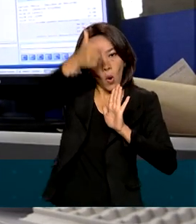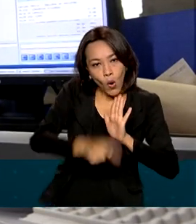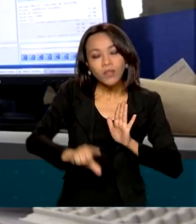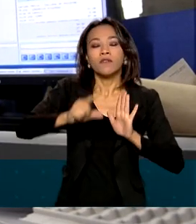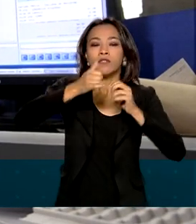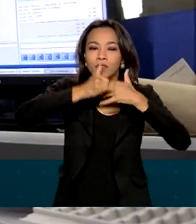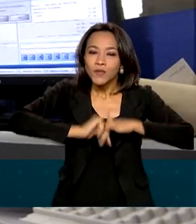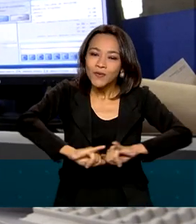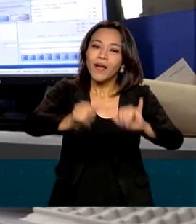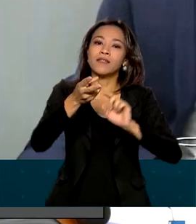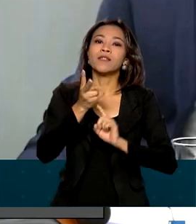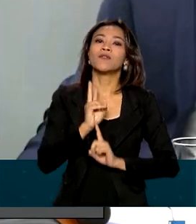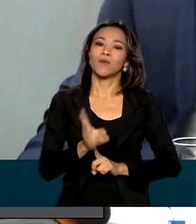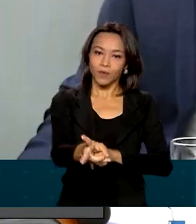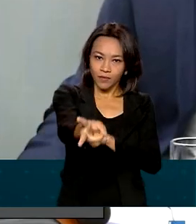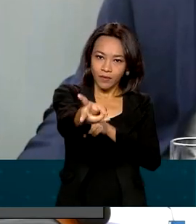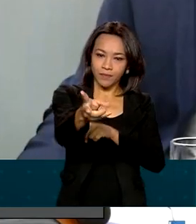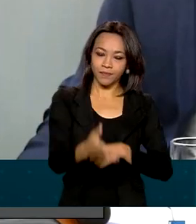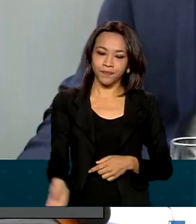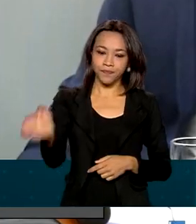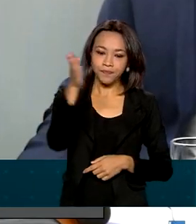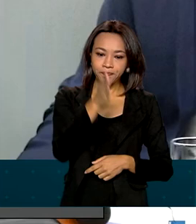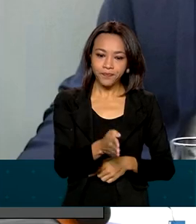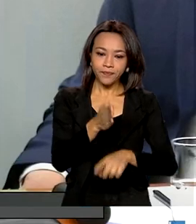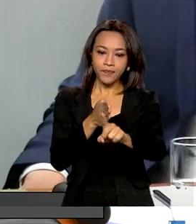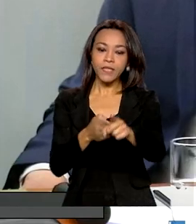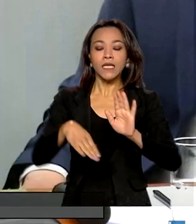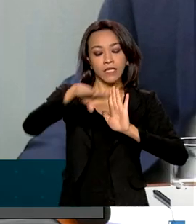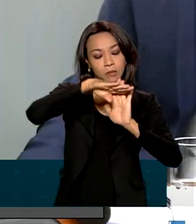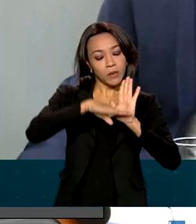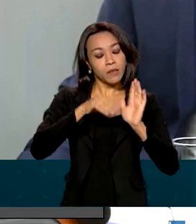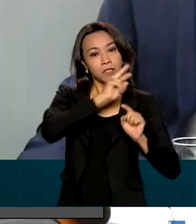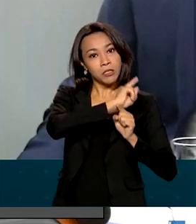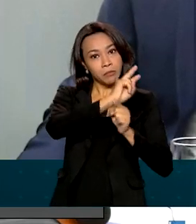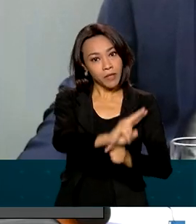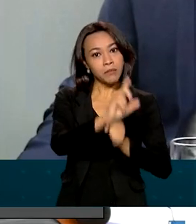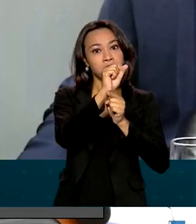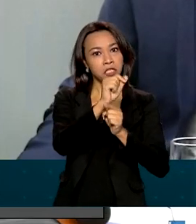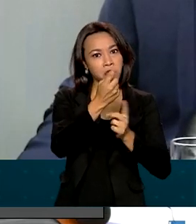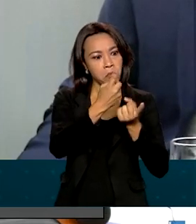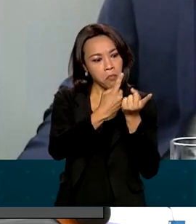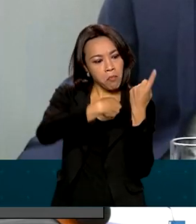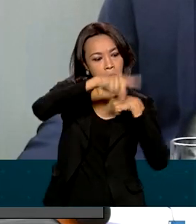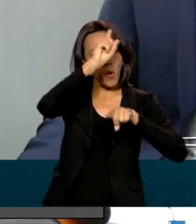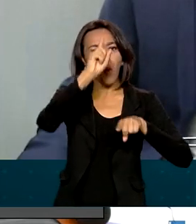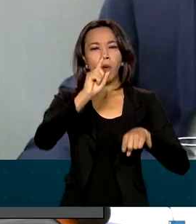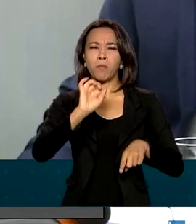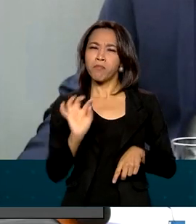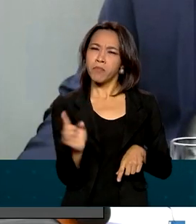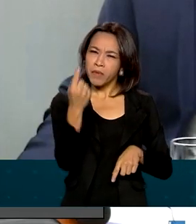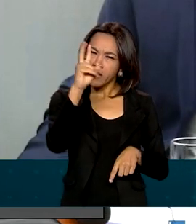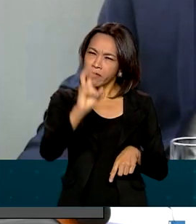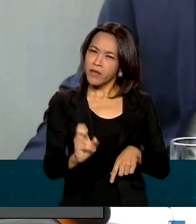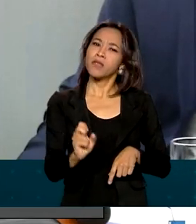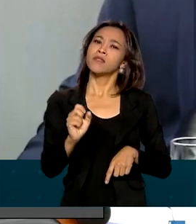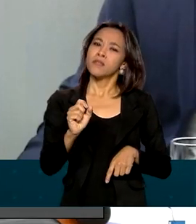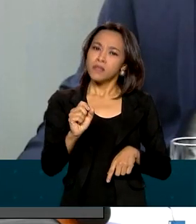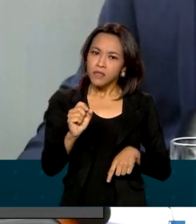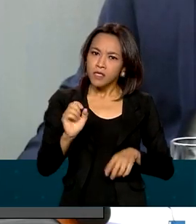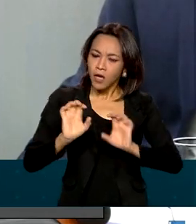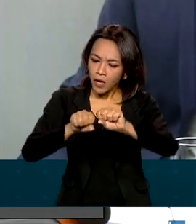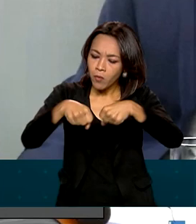e agora é permanente. O Pronamp foi um programa de crédito bem sucedido e, de novo, foi a primeira vez que teve uma recuperação econômica no país